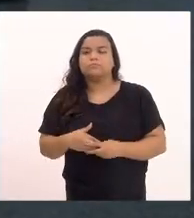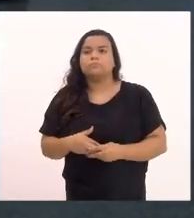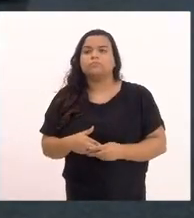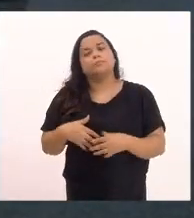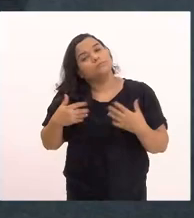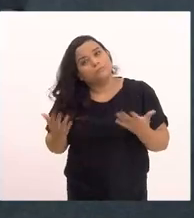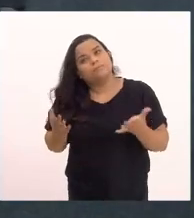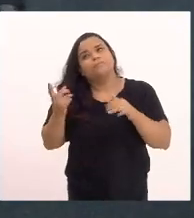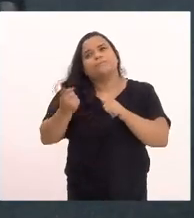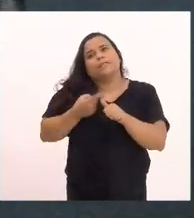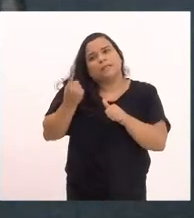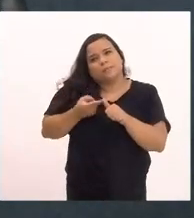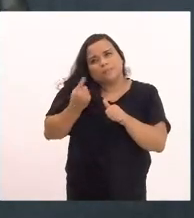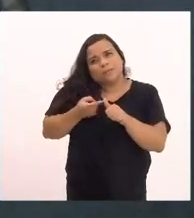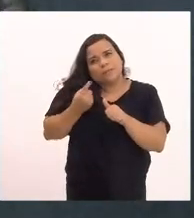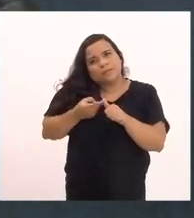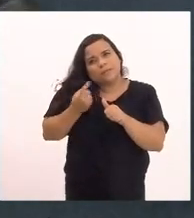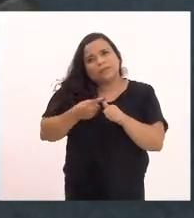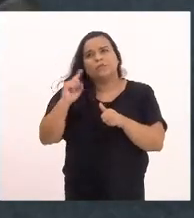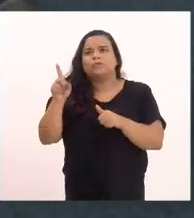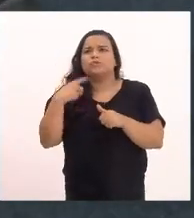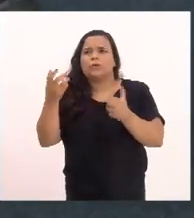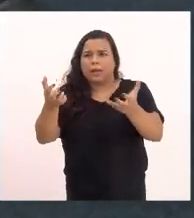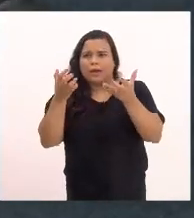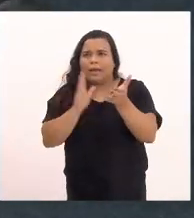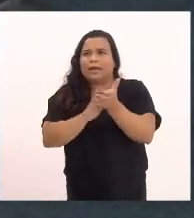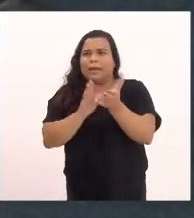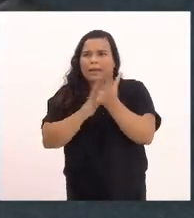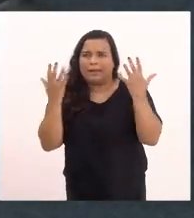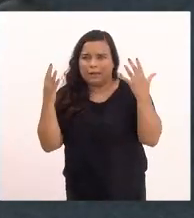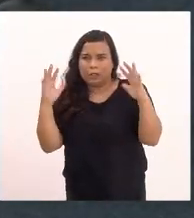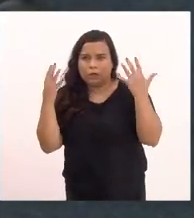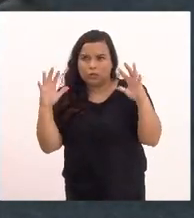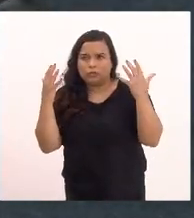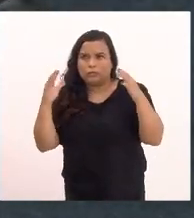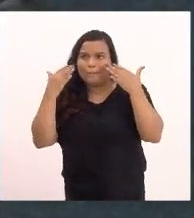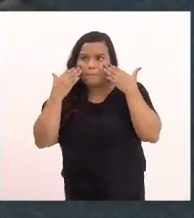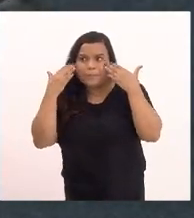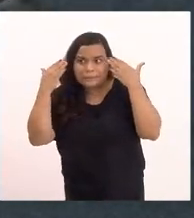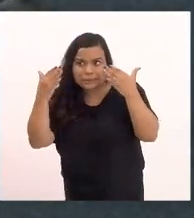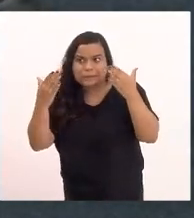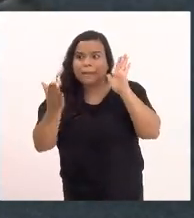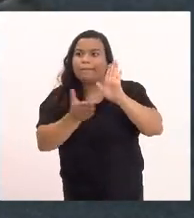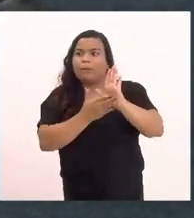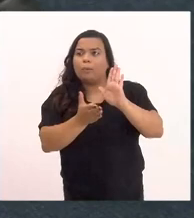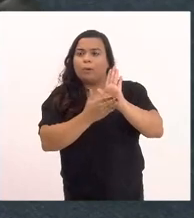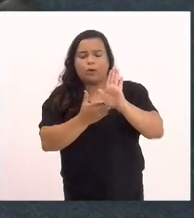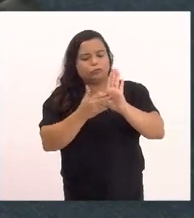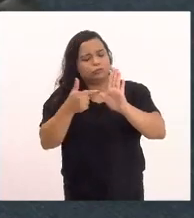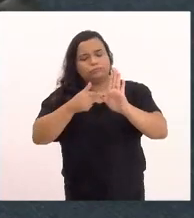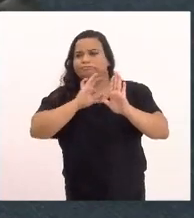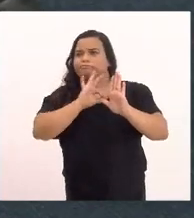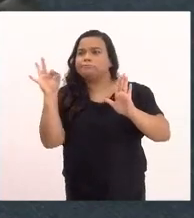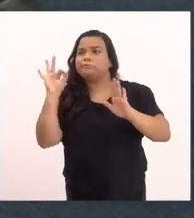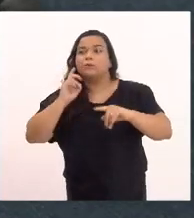bom, primeiro a gente, nós queremos até elogiar a apresentação dessa proposta, porque